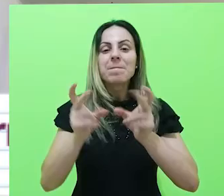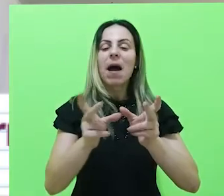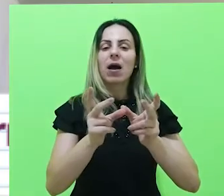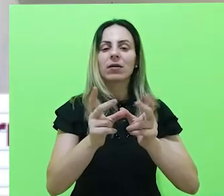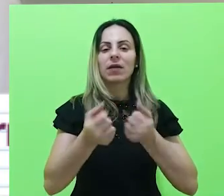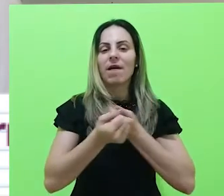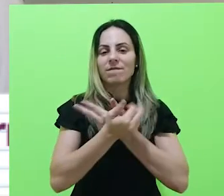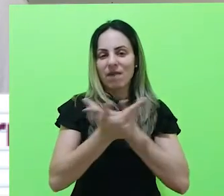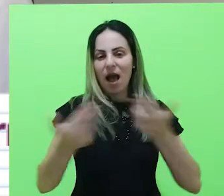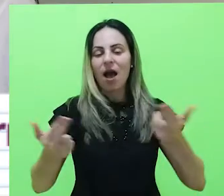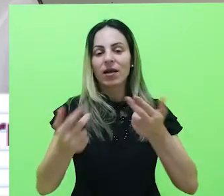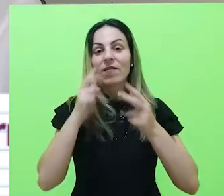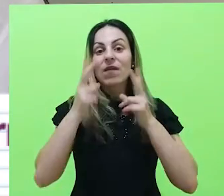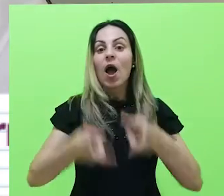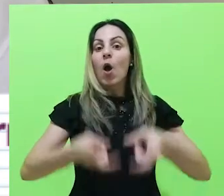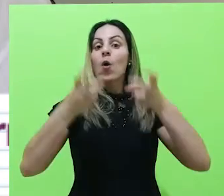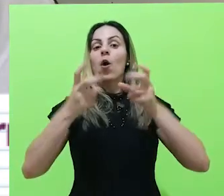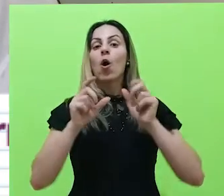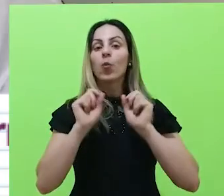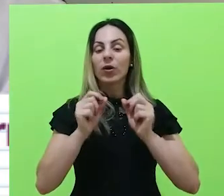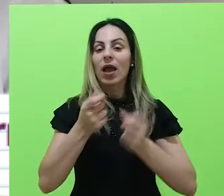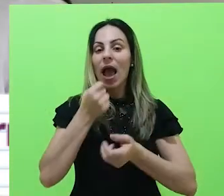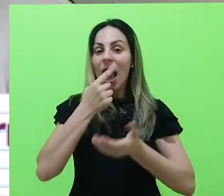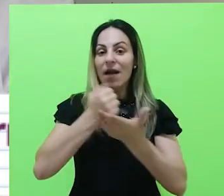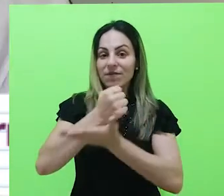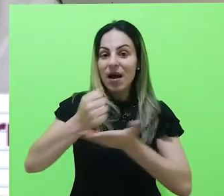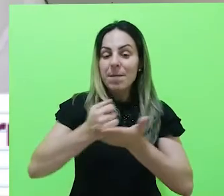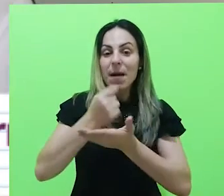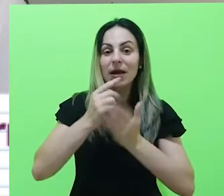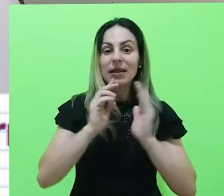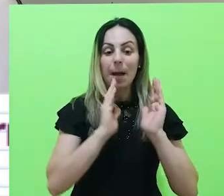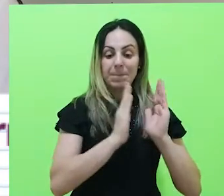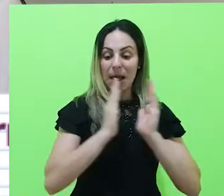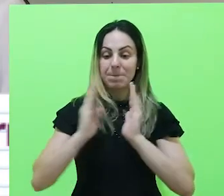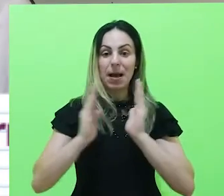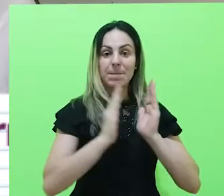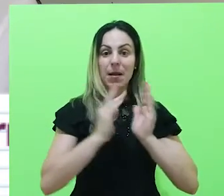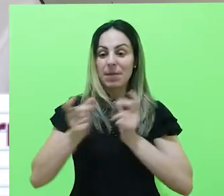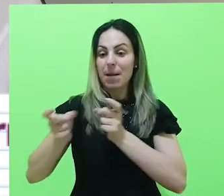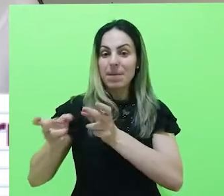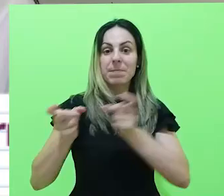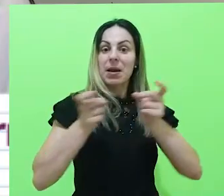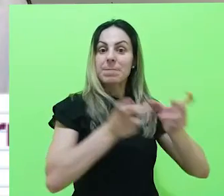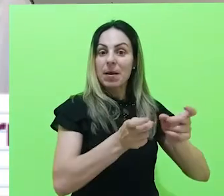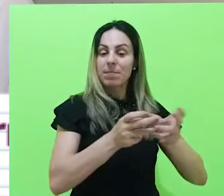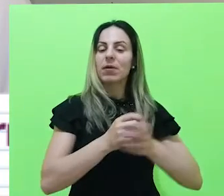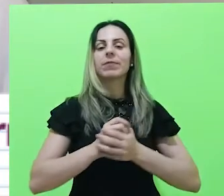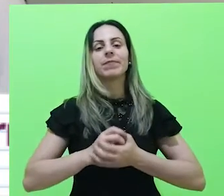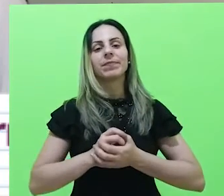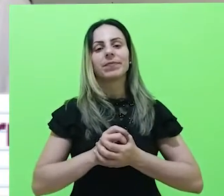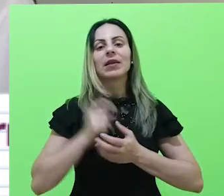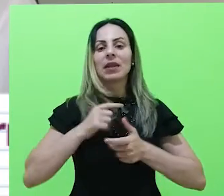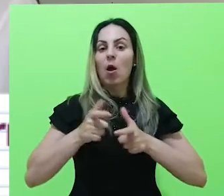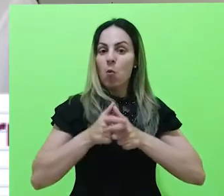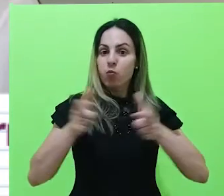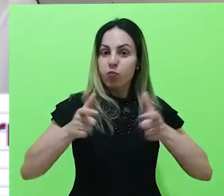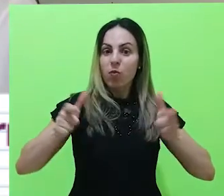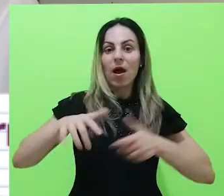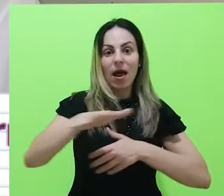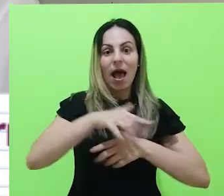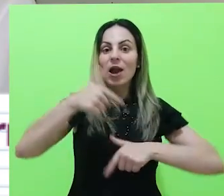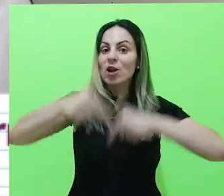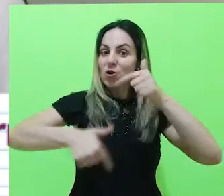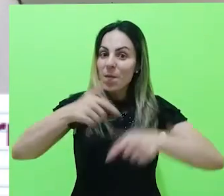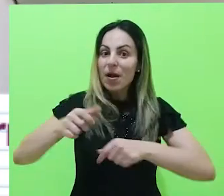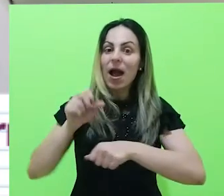ainda surpreendente notar que as farmácias concorrentes uma do lado da outra. Então, sem dúvida, o mercado de atendente de farmácia